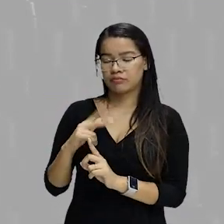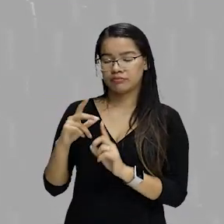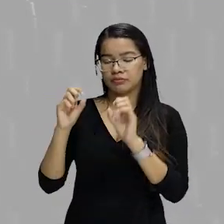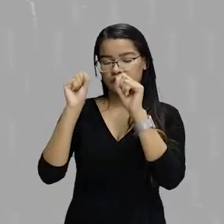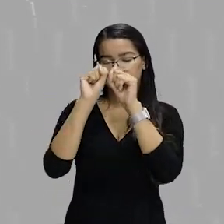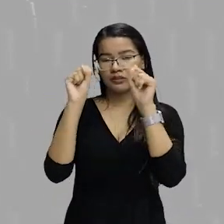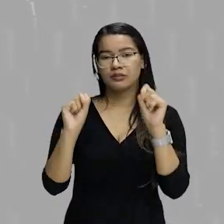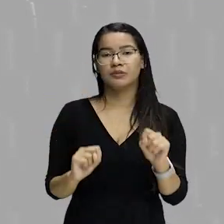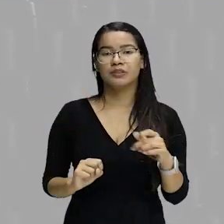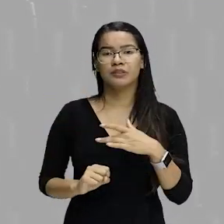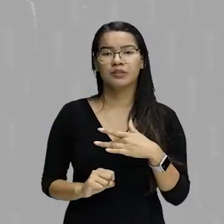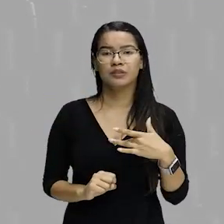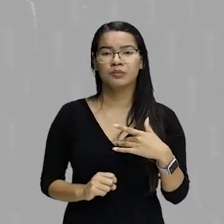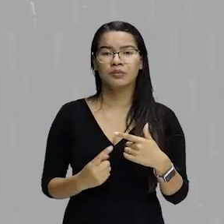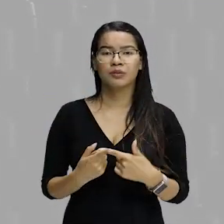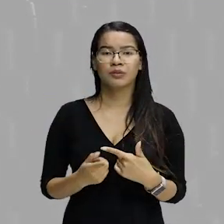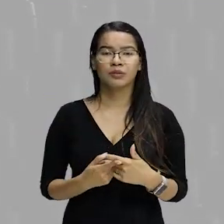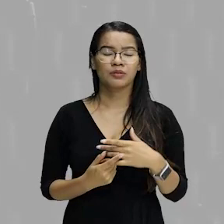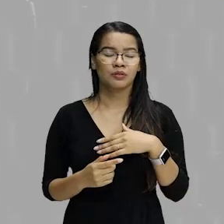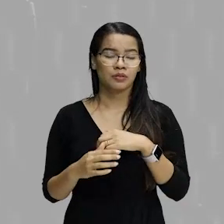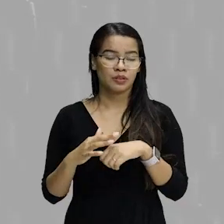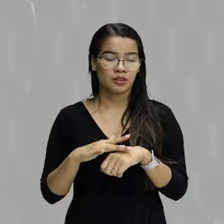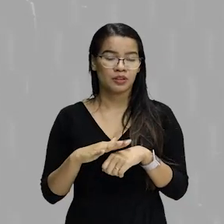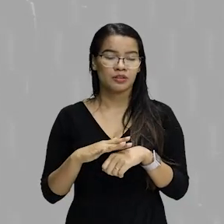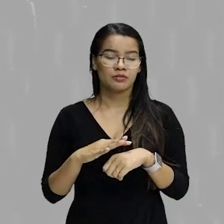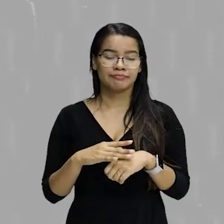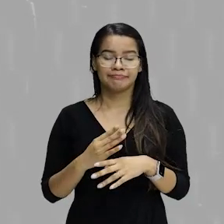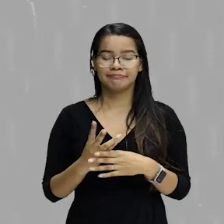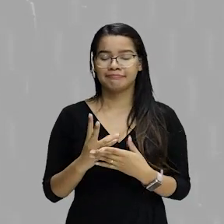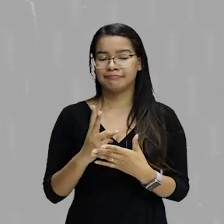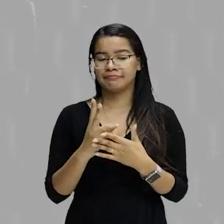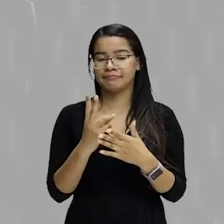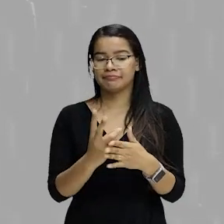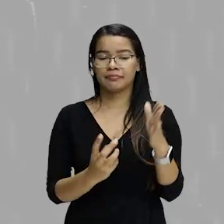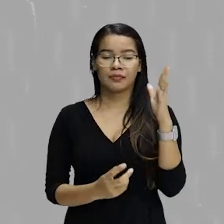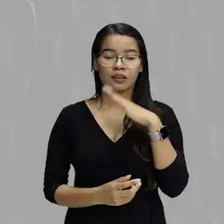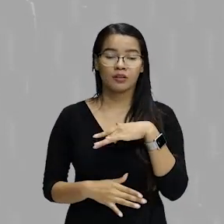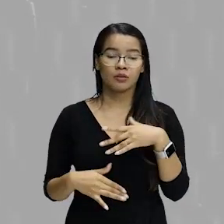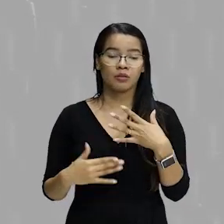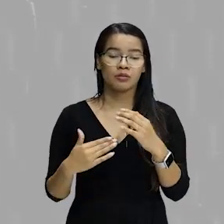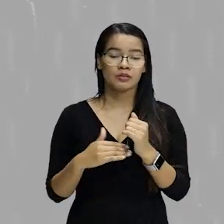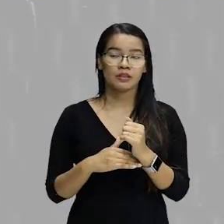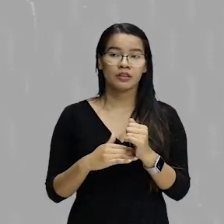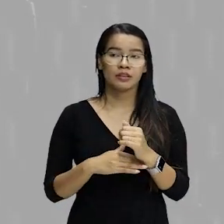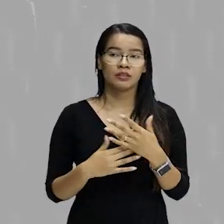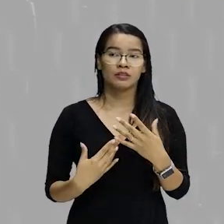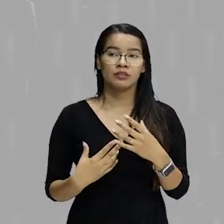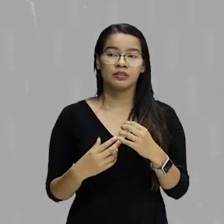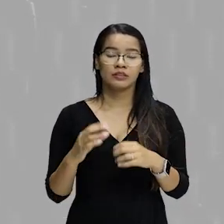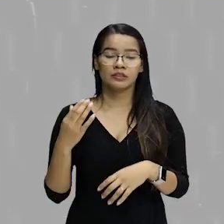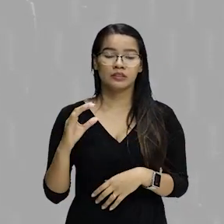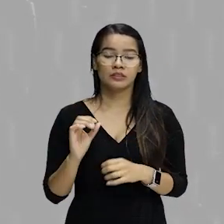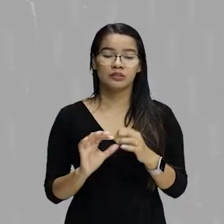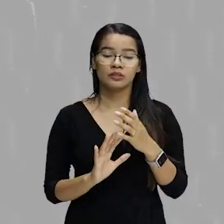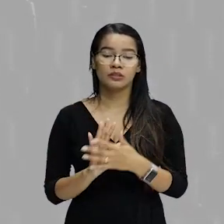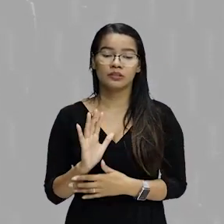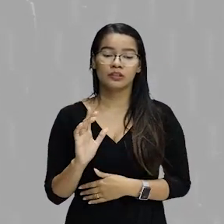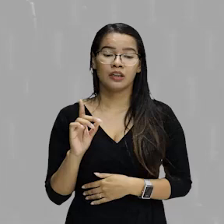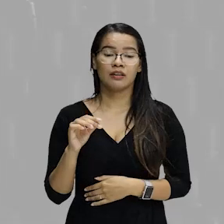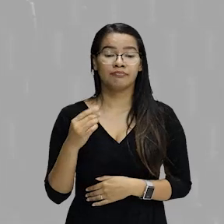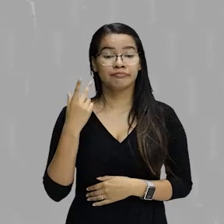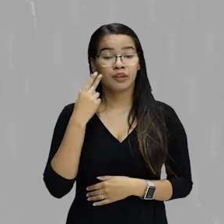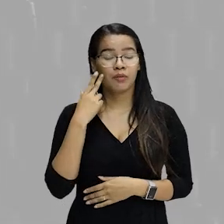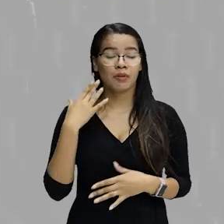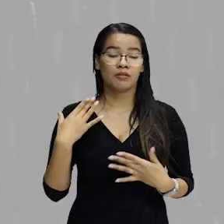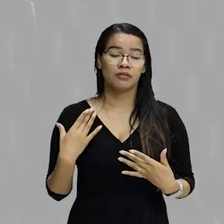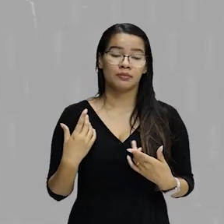de saúde, porque o doente vai mal. E qual é o segredo profundo dessa ciência original, no caso, a medicina? É